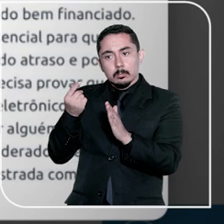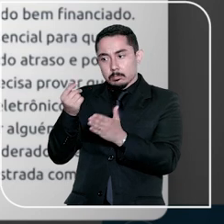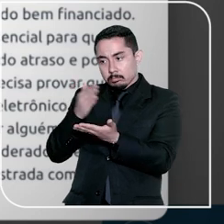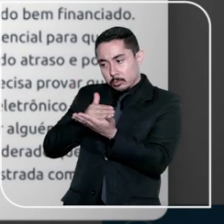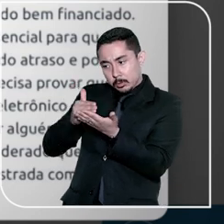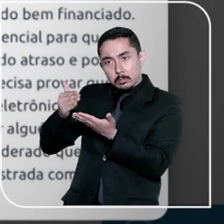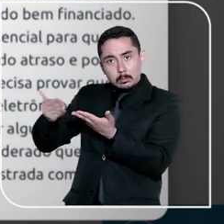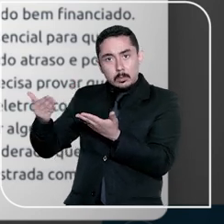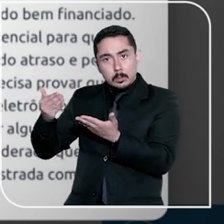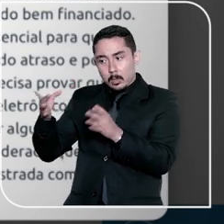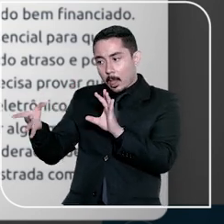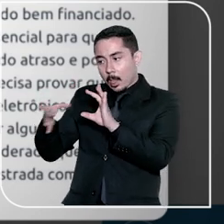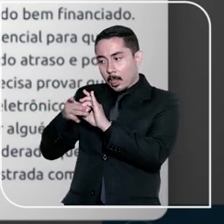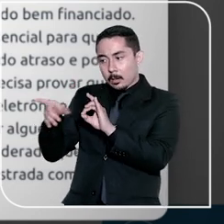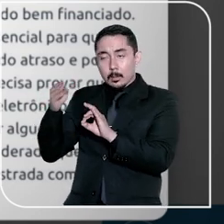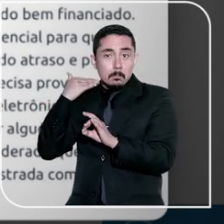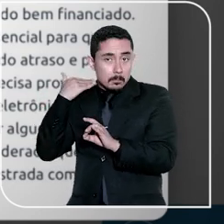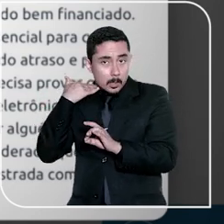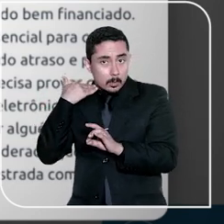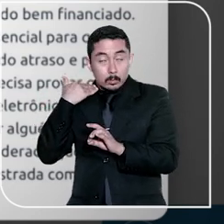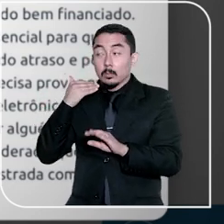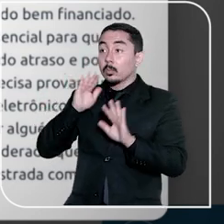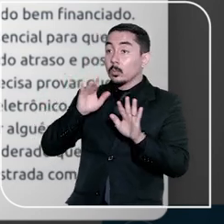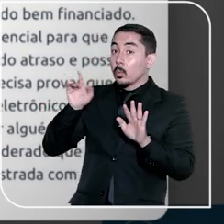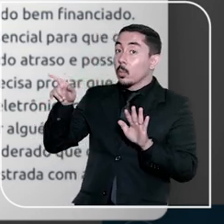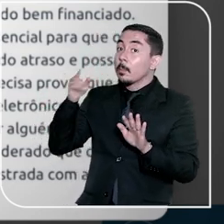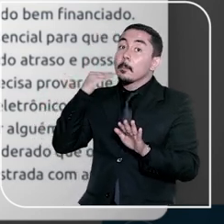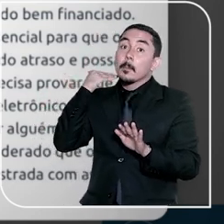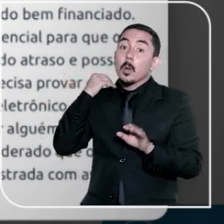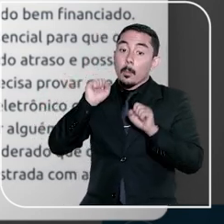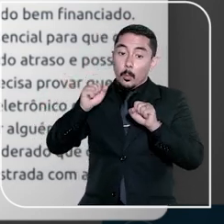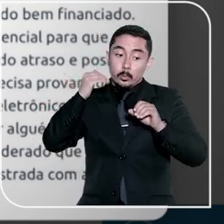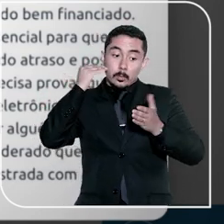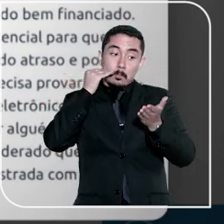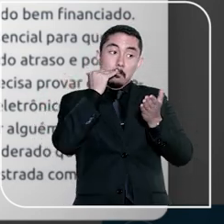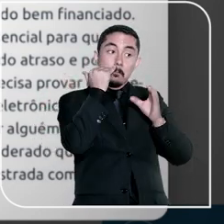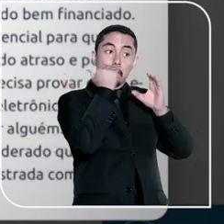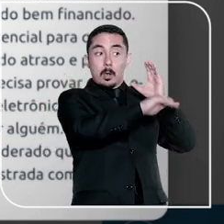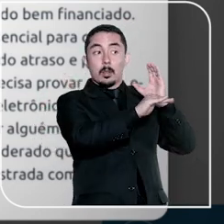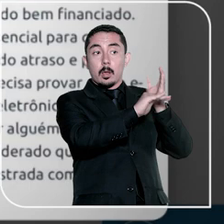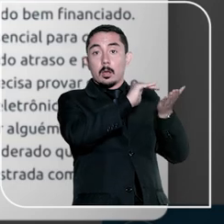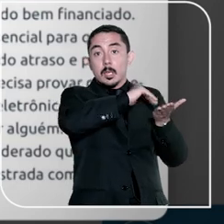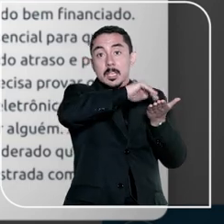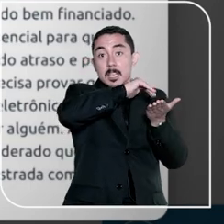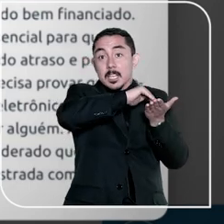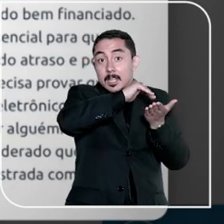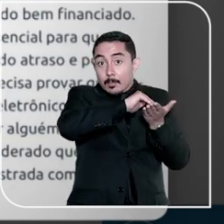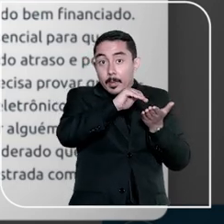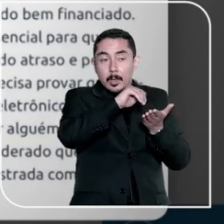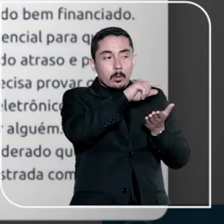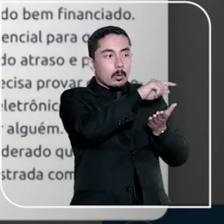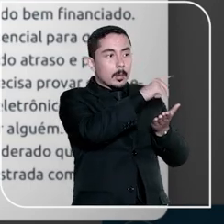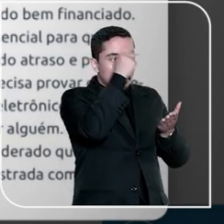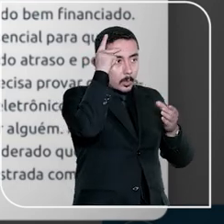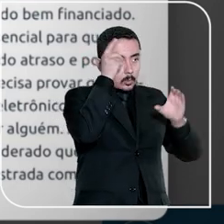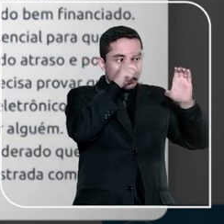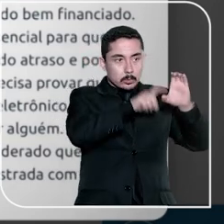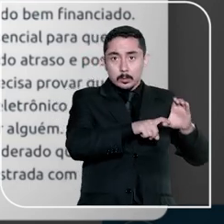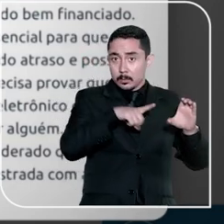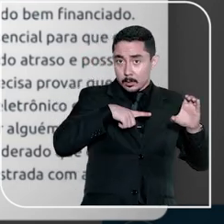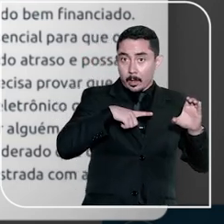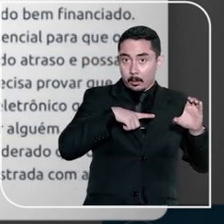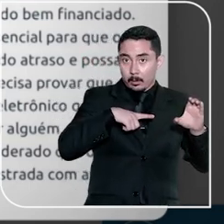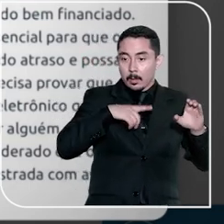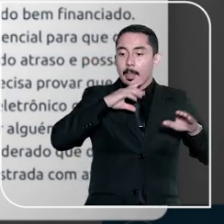financiamento com alienação fiduciária o banco pode usar o e-mail para notificar o devedor antes de pedir